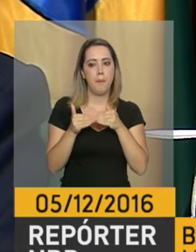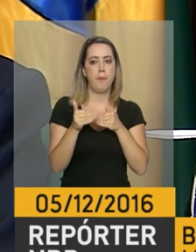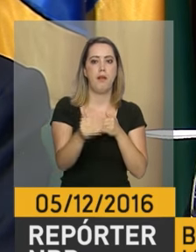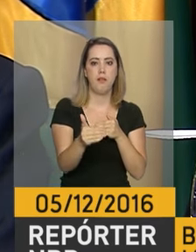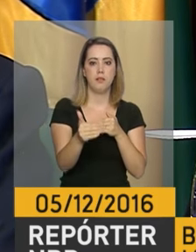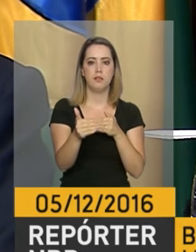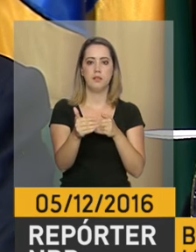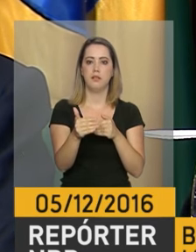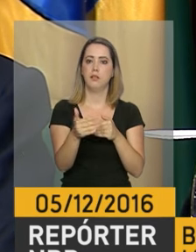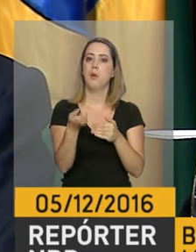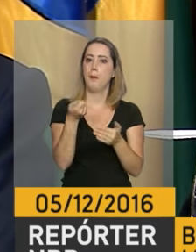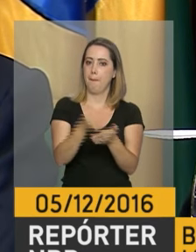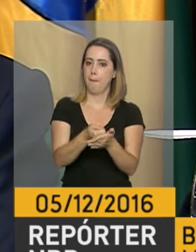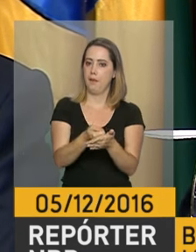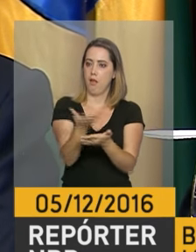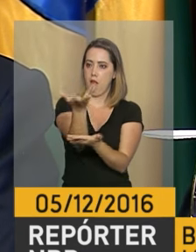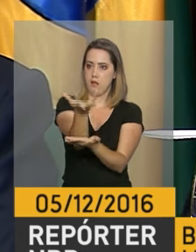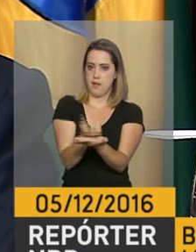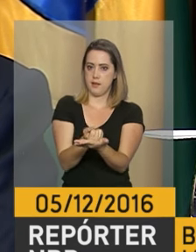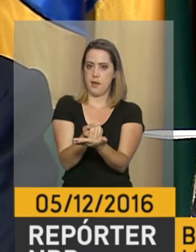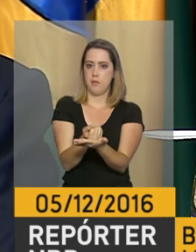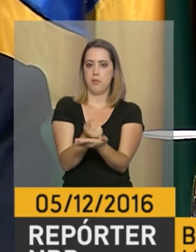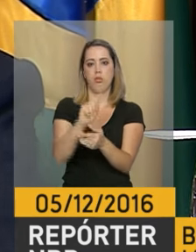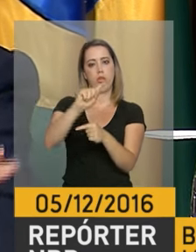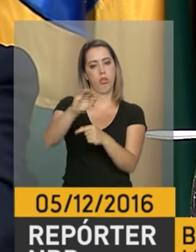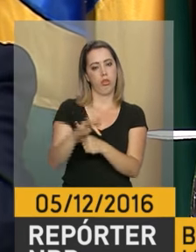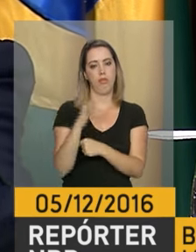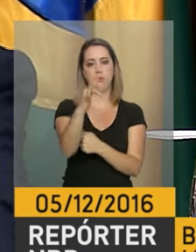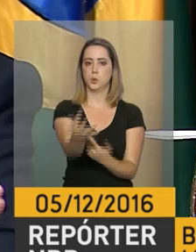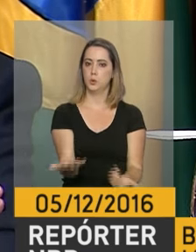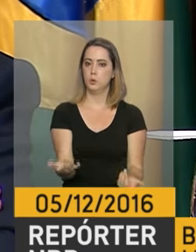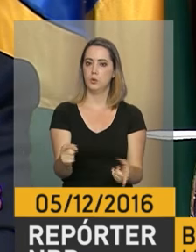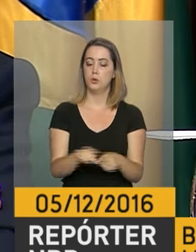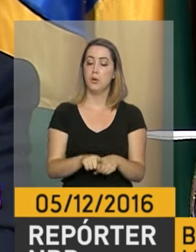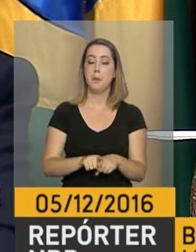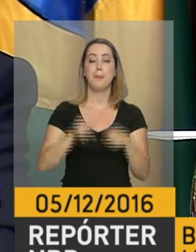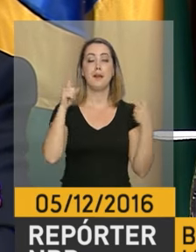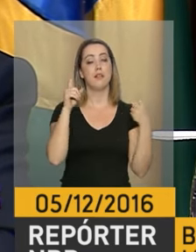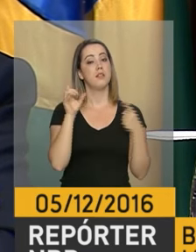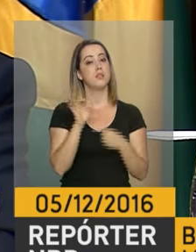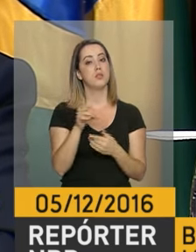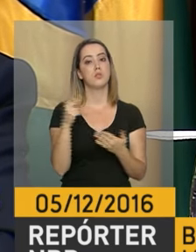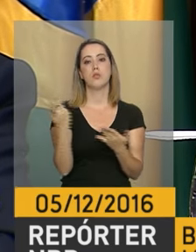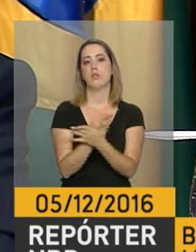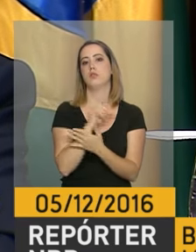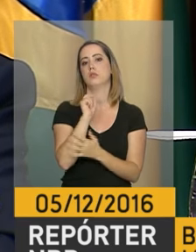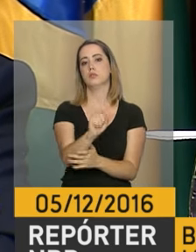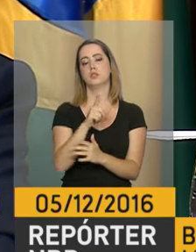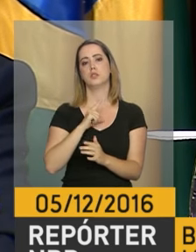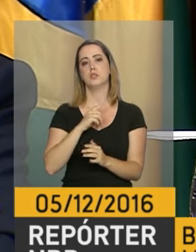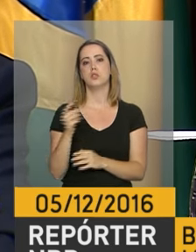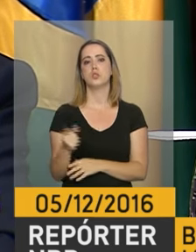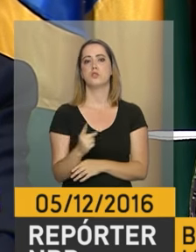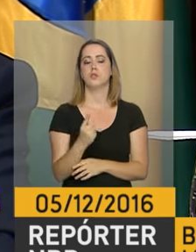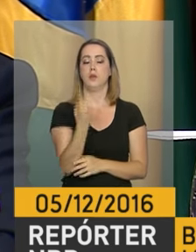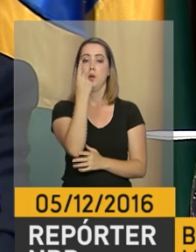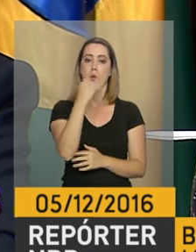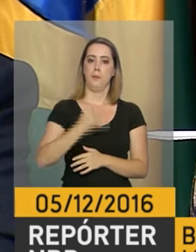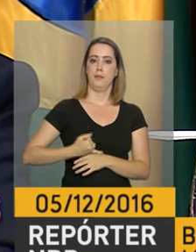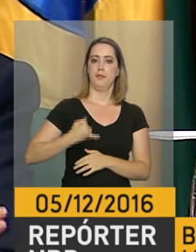concessão da aposentadoria e isso só pode ser feito naturalmente pelo estabelecimento de uma idade